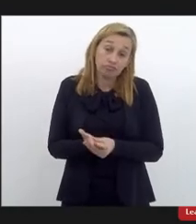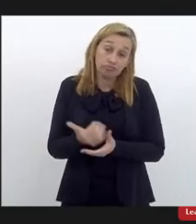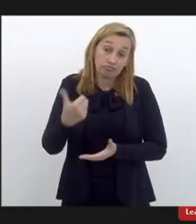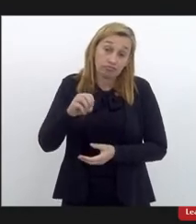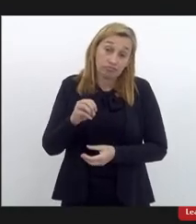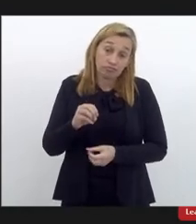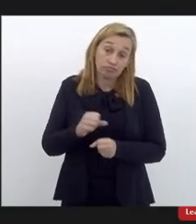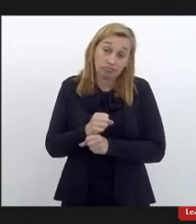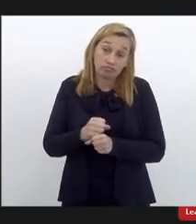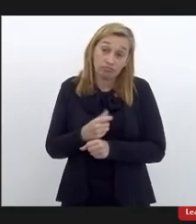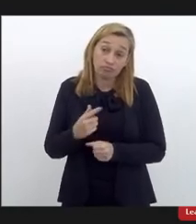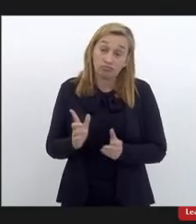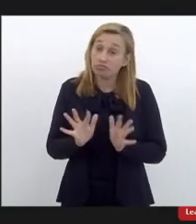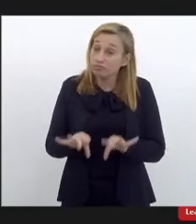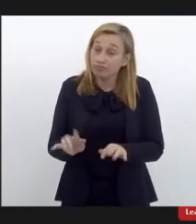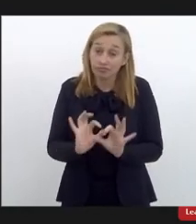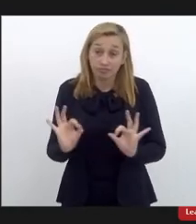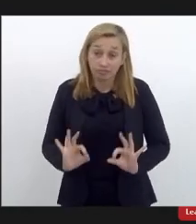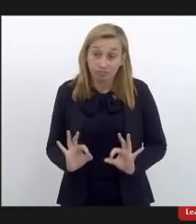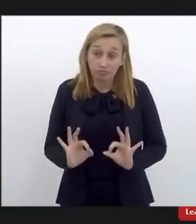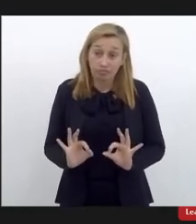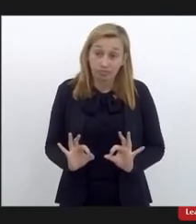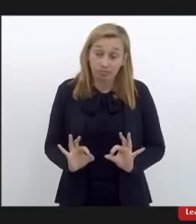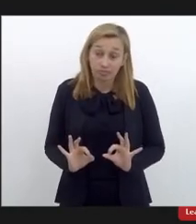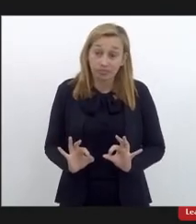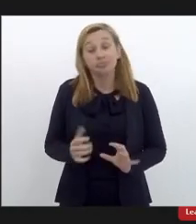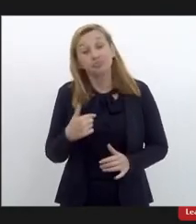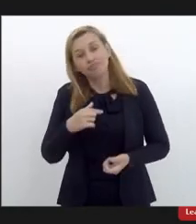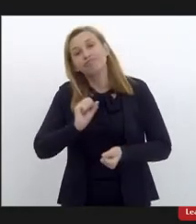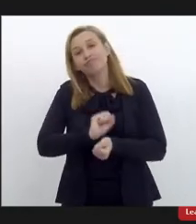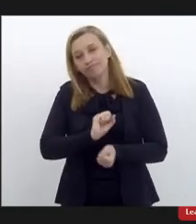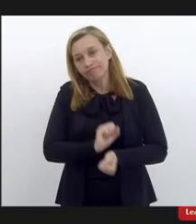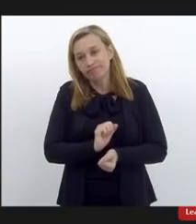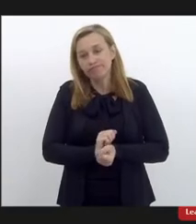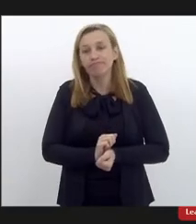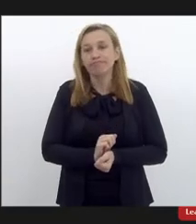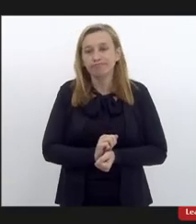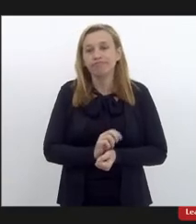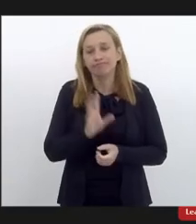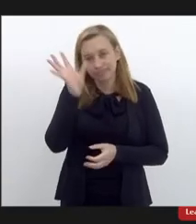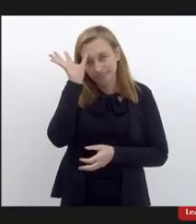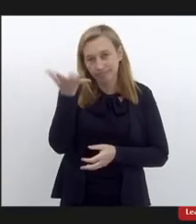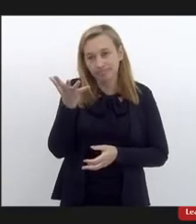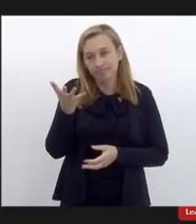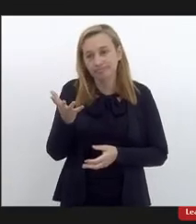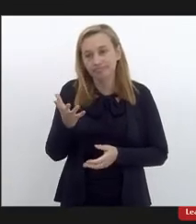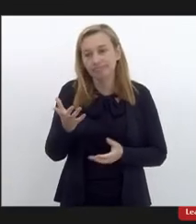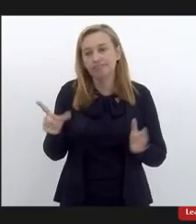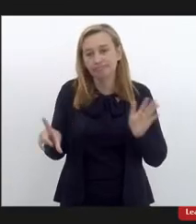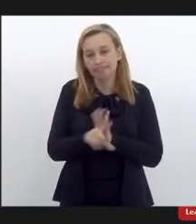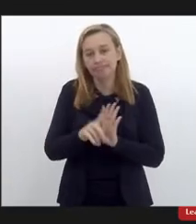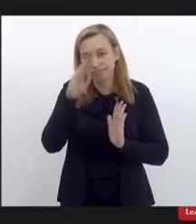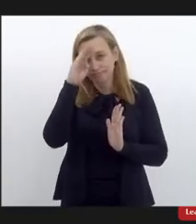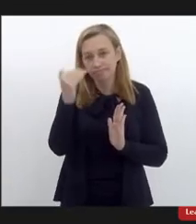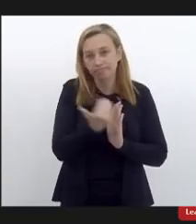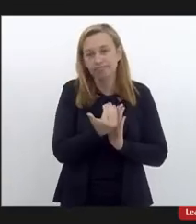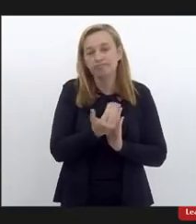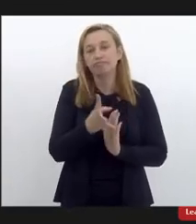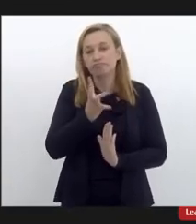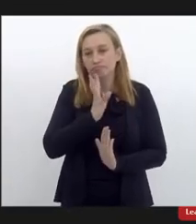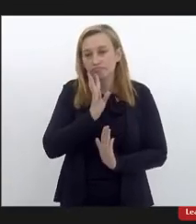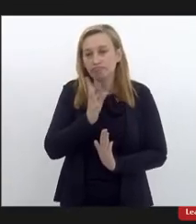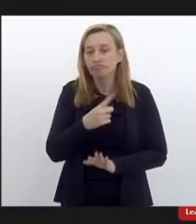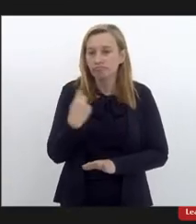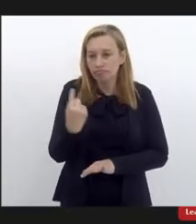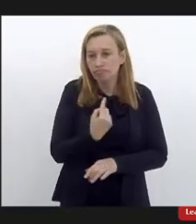teve ainda um desfecho, e a gente espera que isso seja resolvido pela aplicação da lei, né, pelo reconhecimento